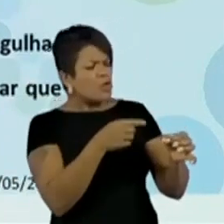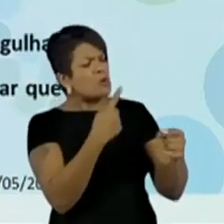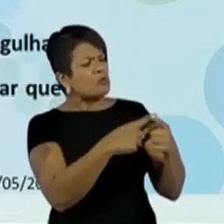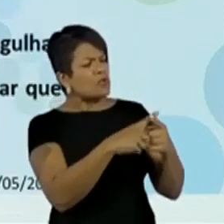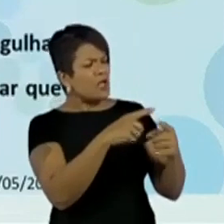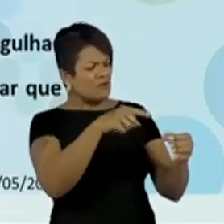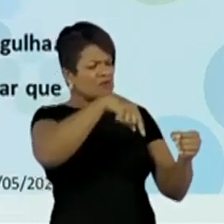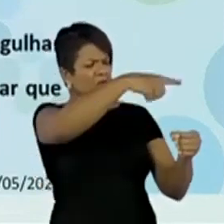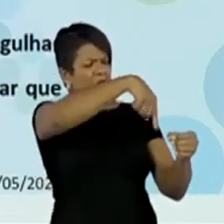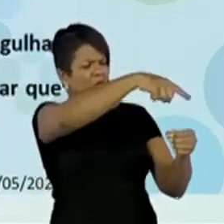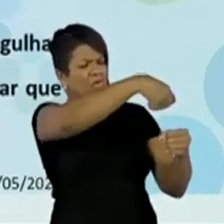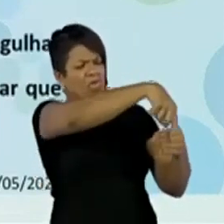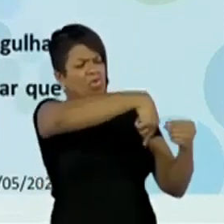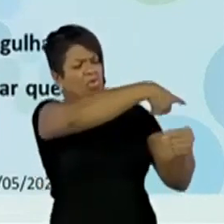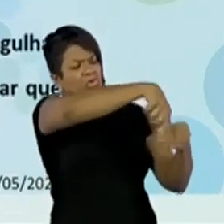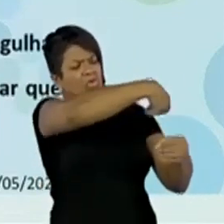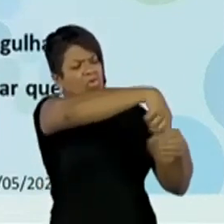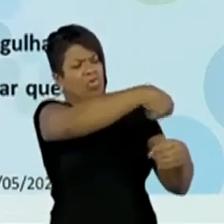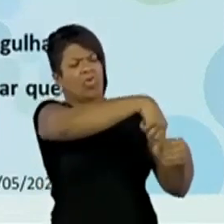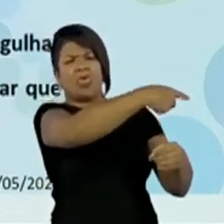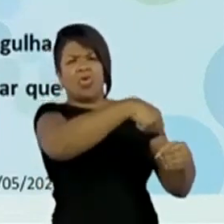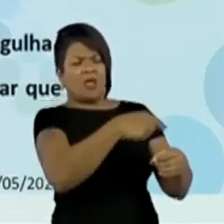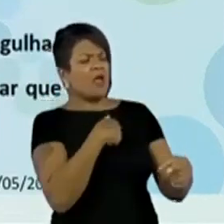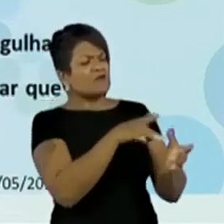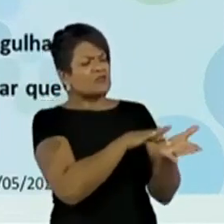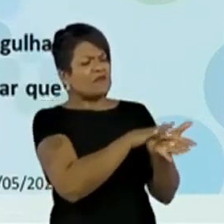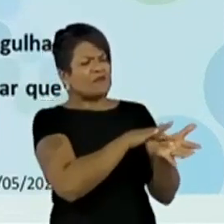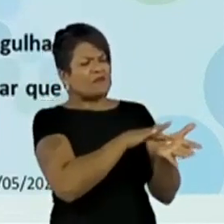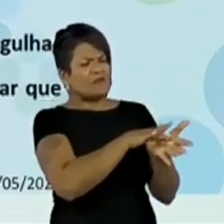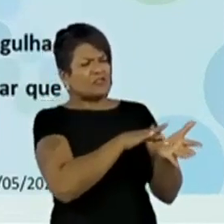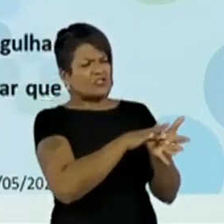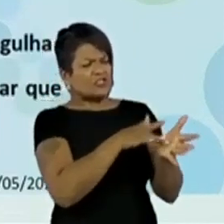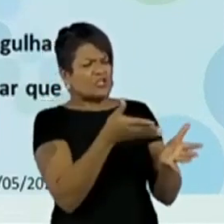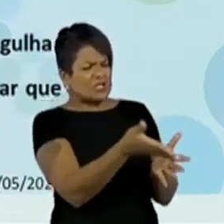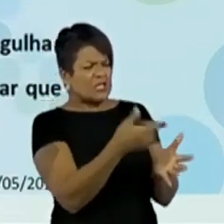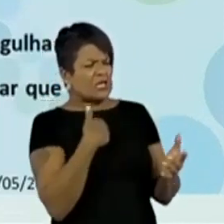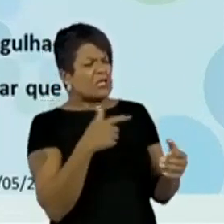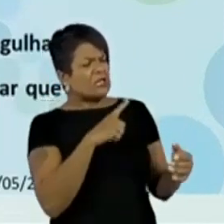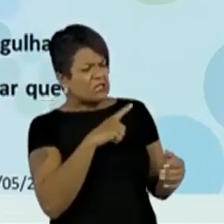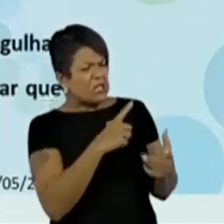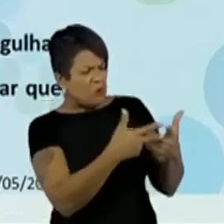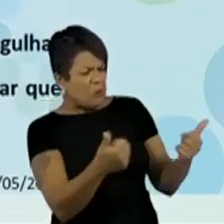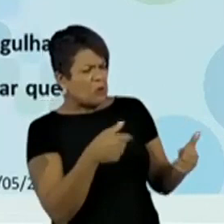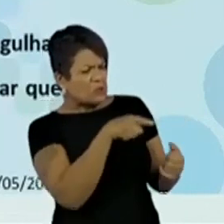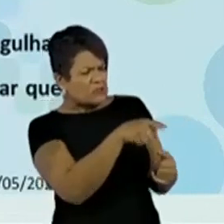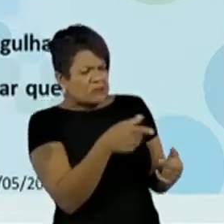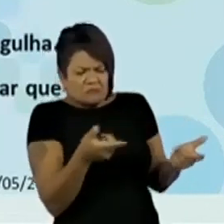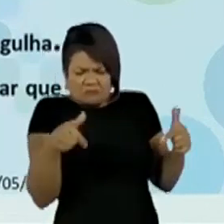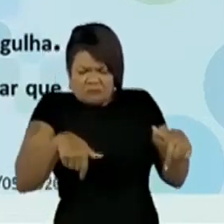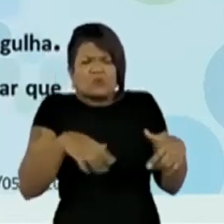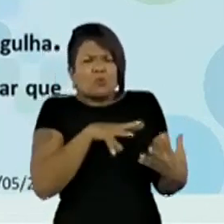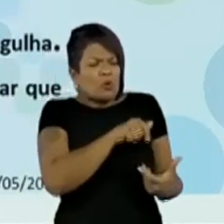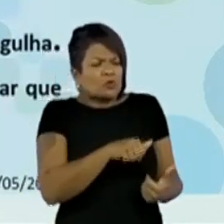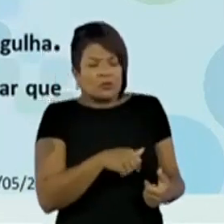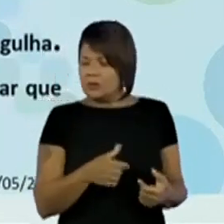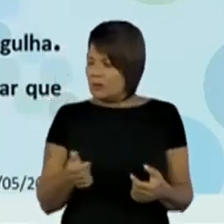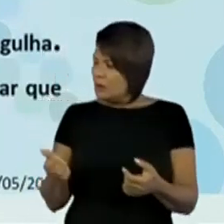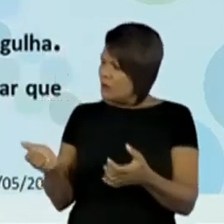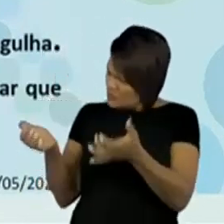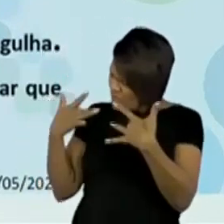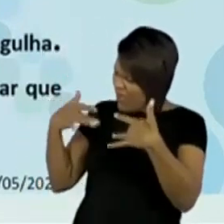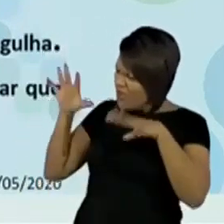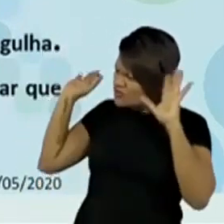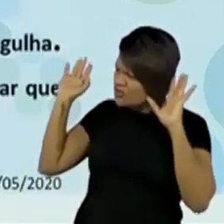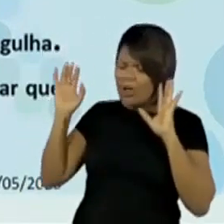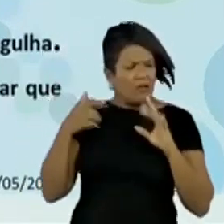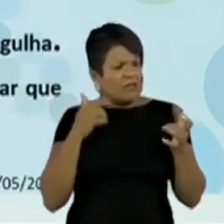toda enrolada, para fingir que vale alguma coisa nesse mundo? Deixe-me, senhora. O que a deixe? Que a